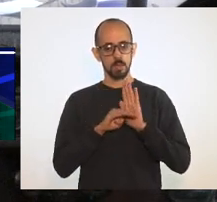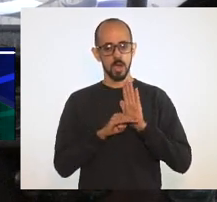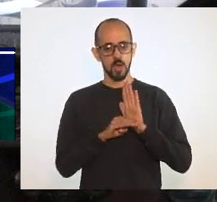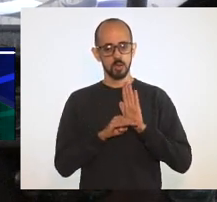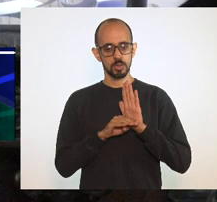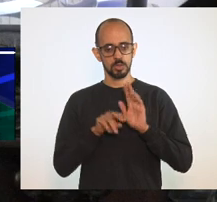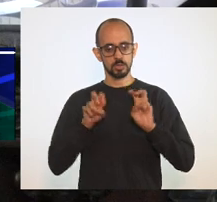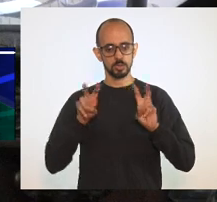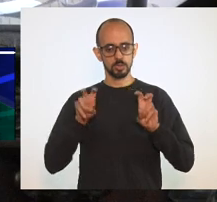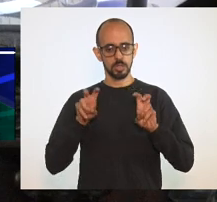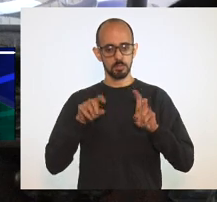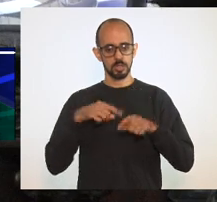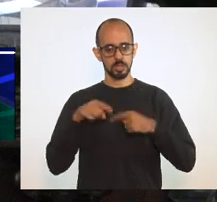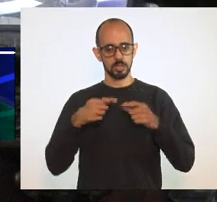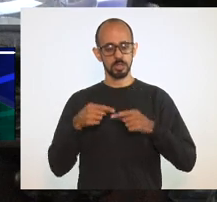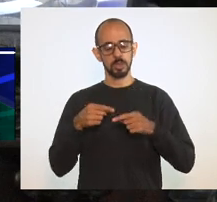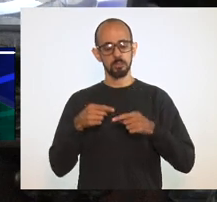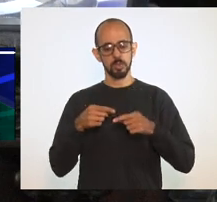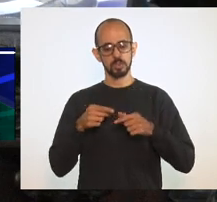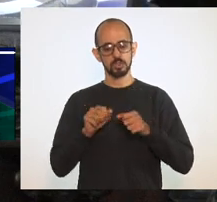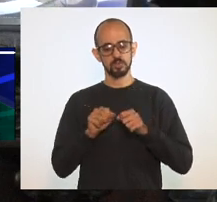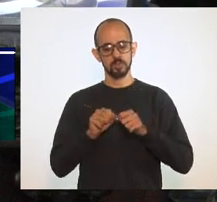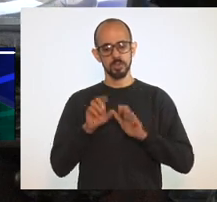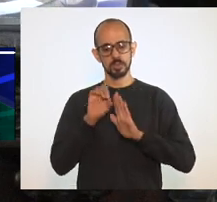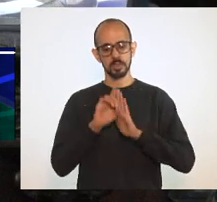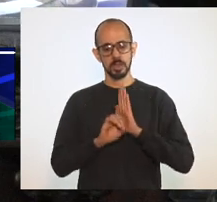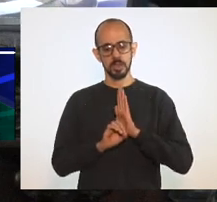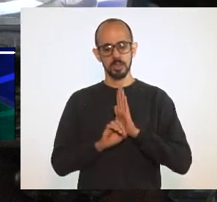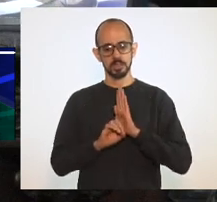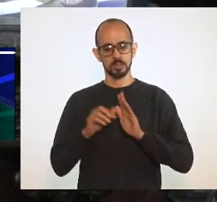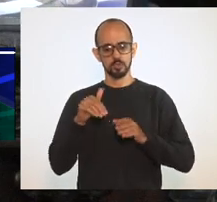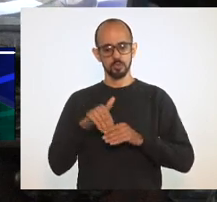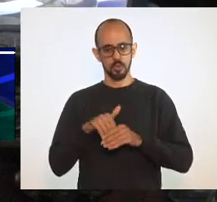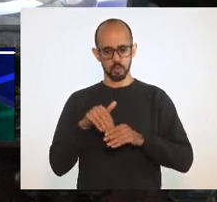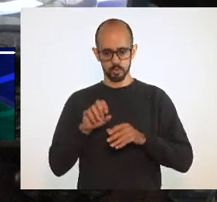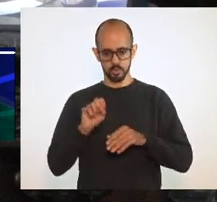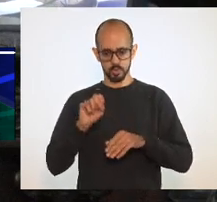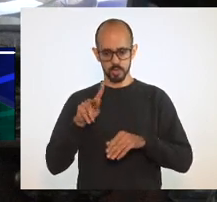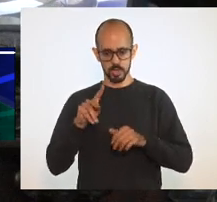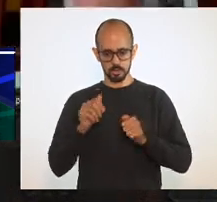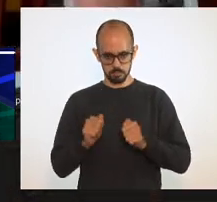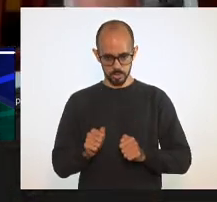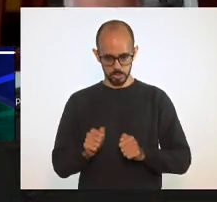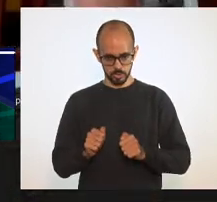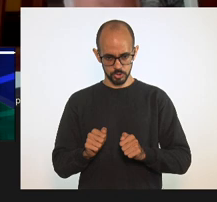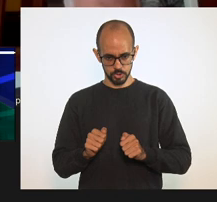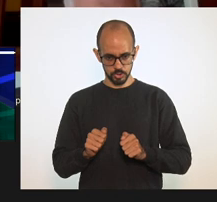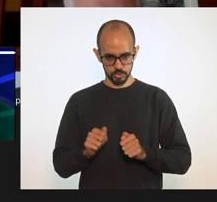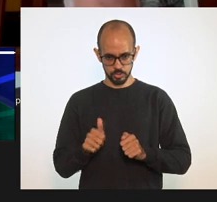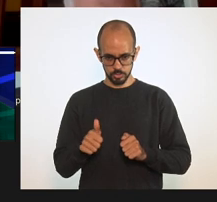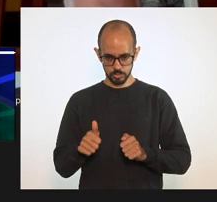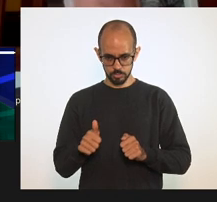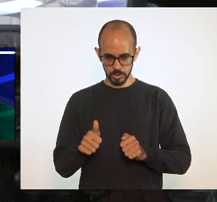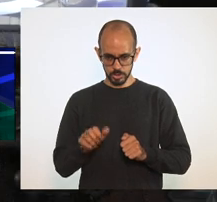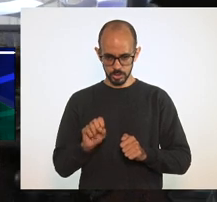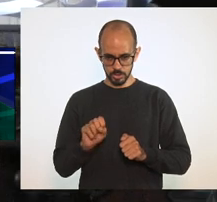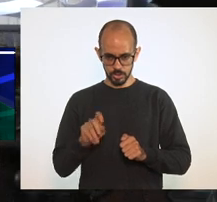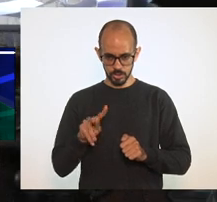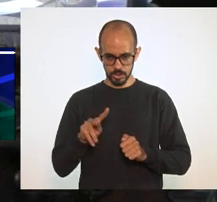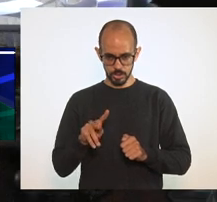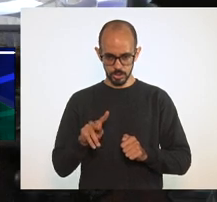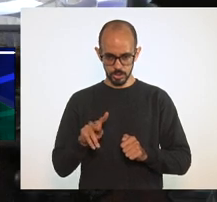aí a gente abre depois para a declaração de voto, pode ser? Pode ser, Mônica, Rosane, ok,